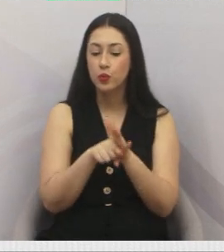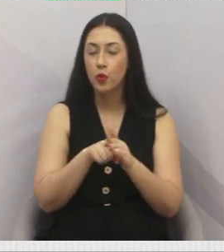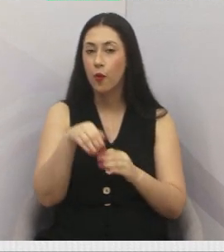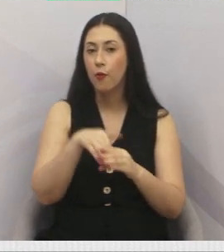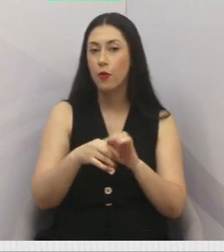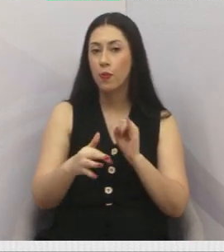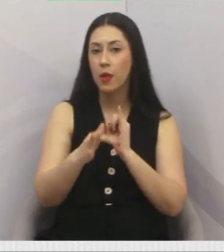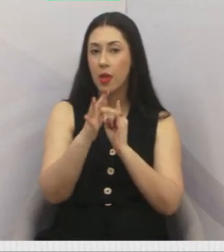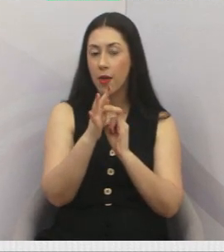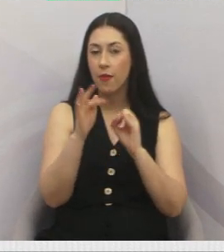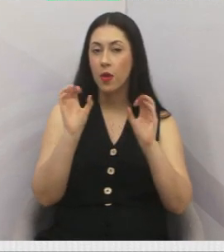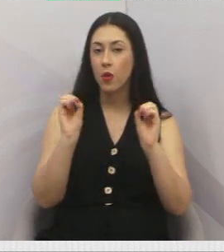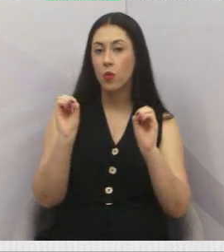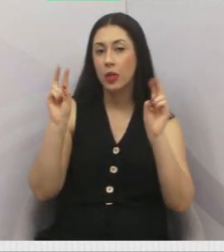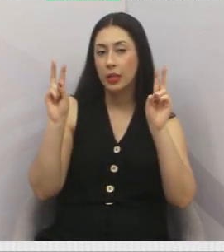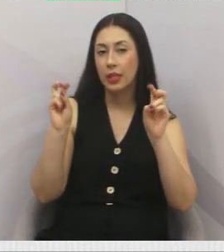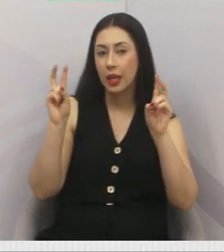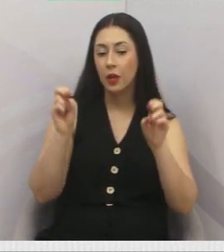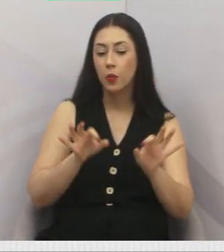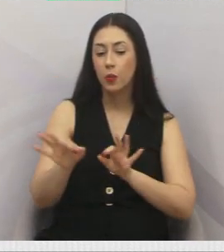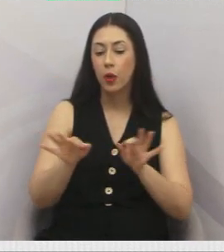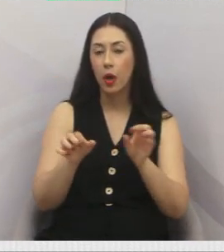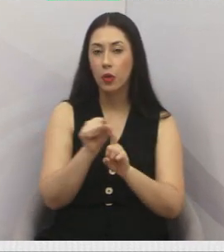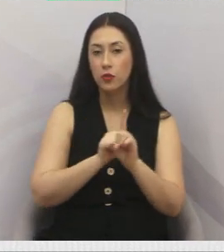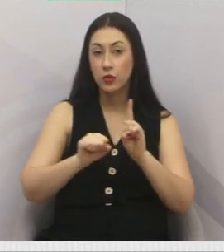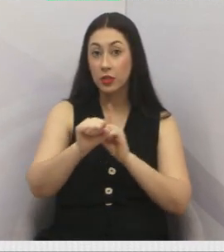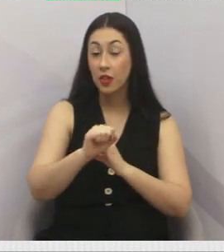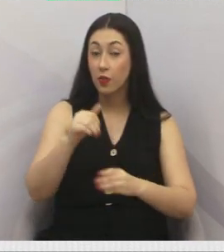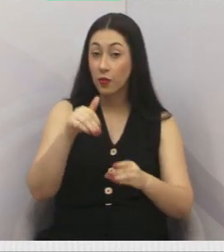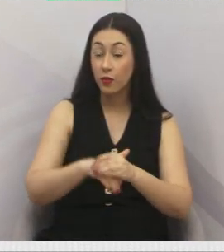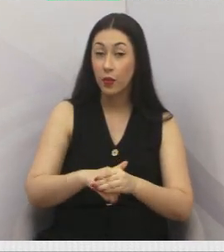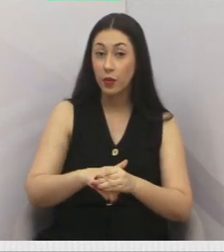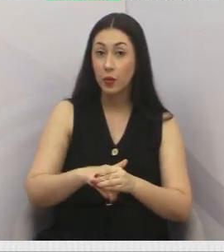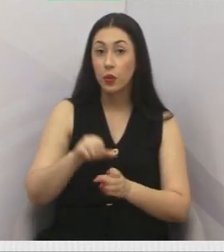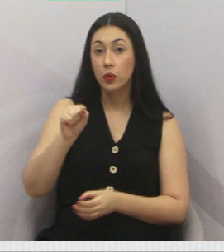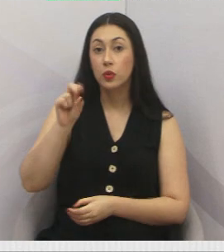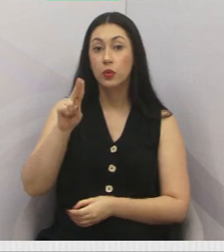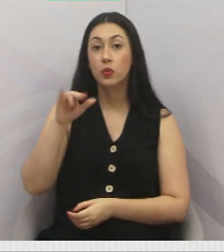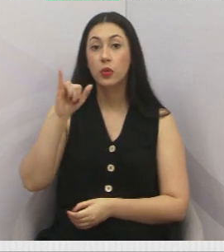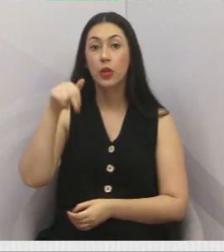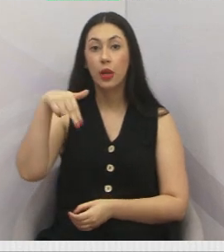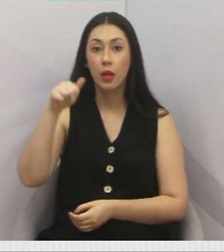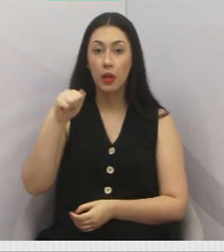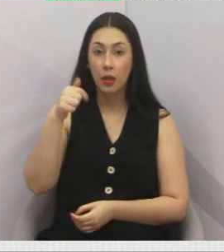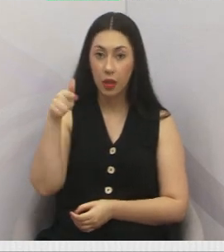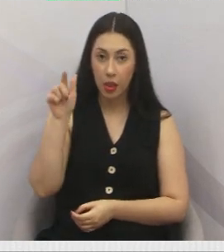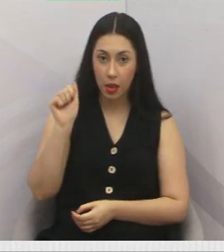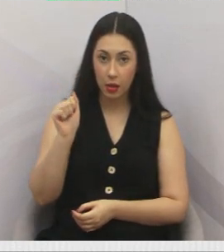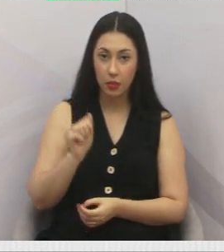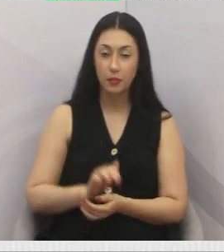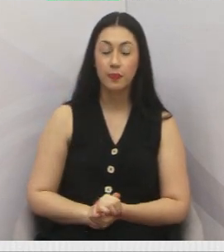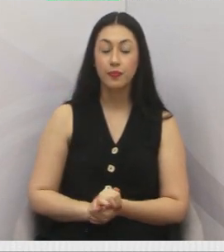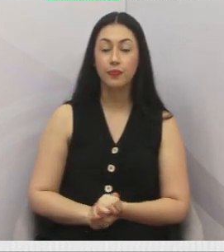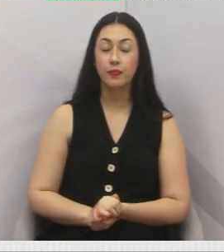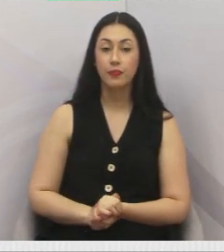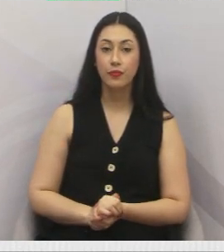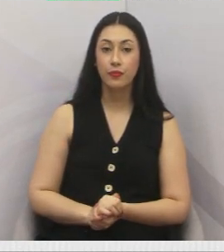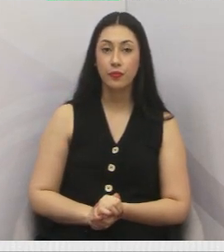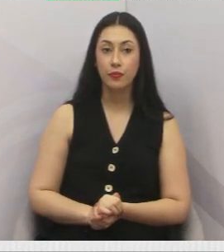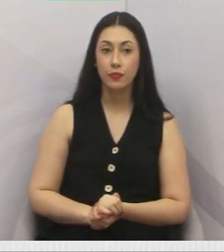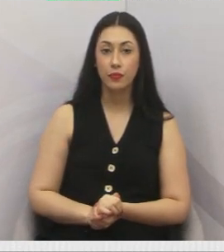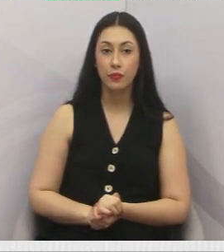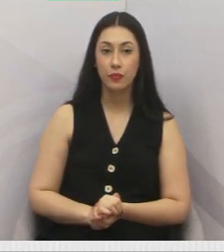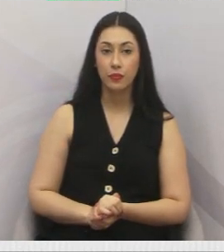Federal. E segmento organização da sociedade civil, um voto para a Suinam, Instituto Federal. Próximo voto.